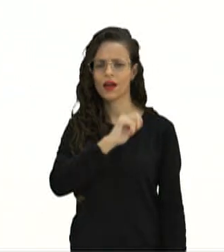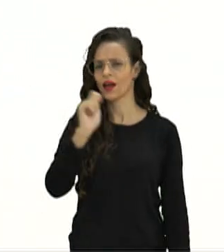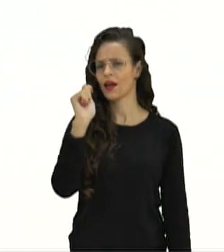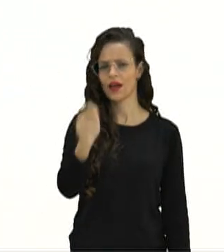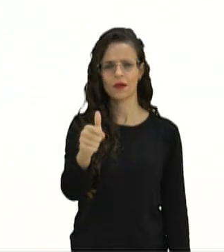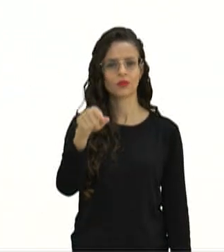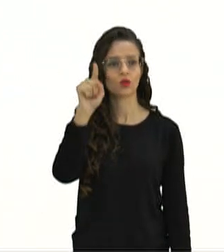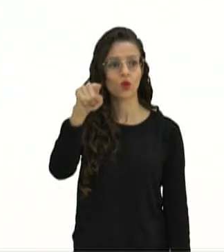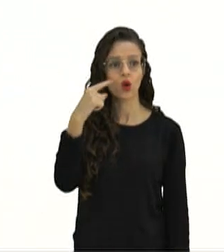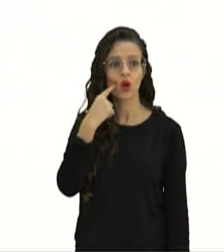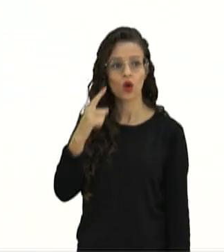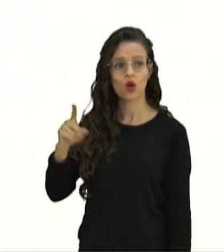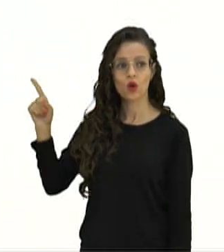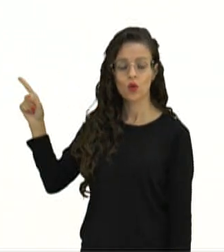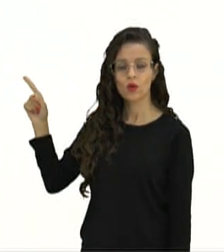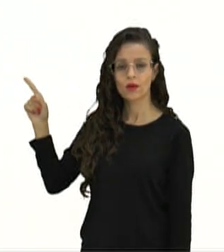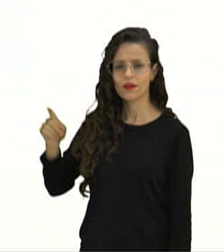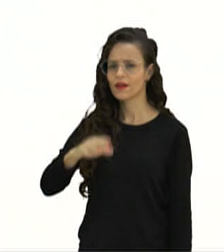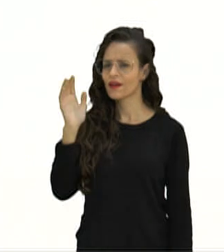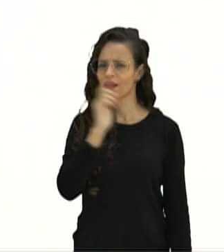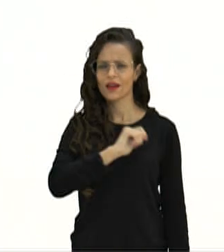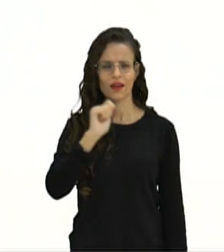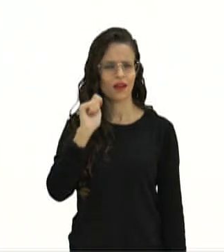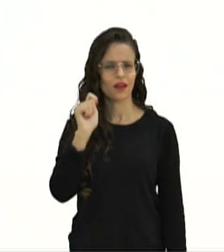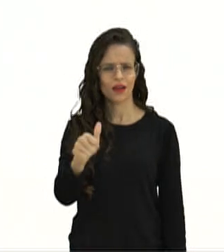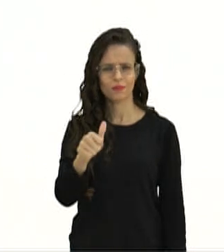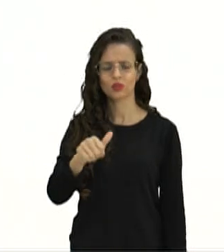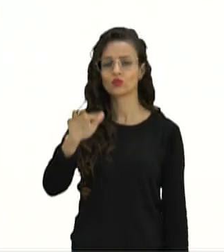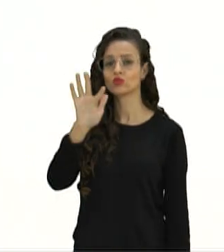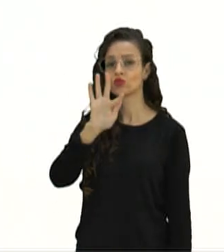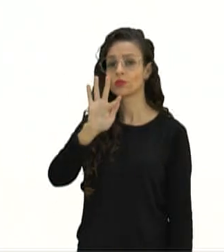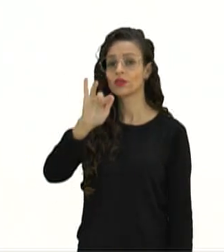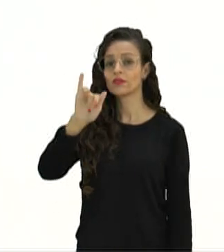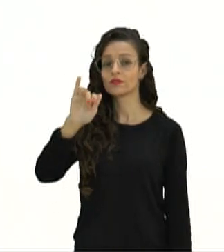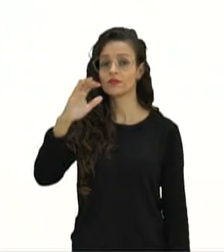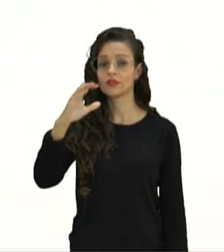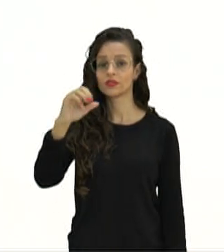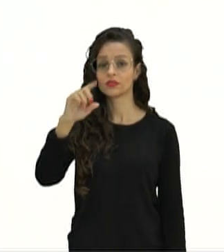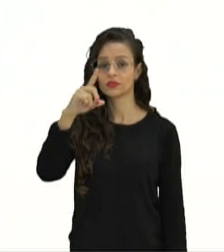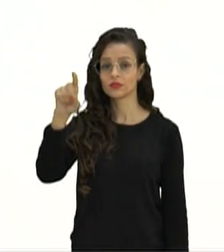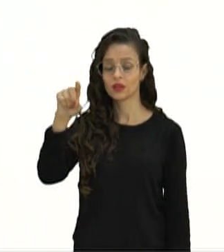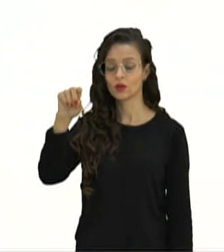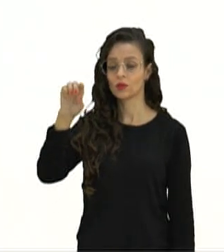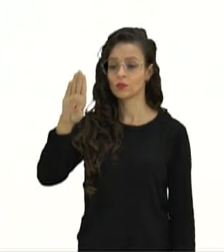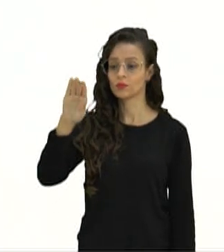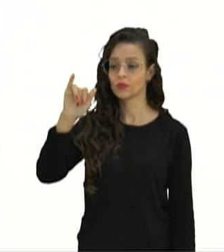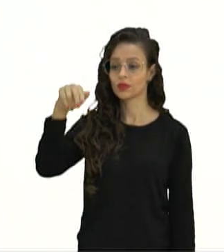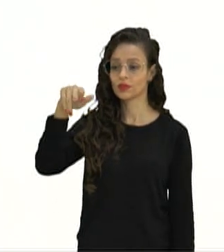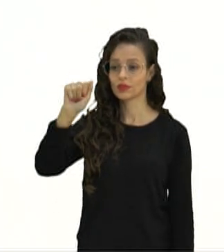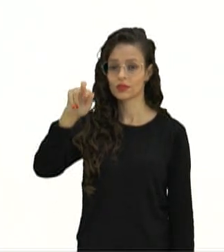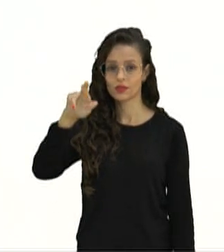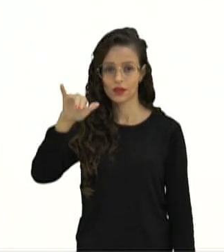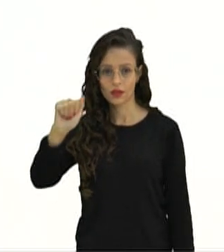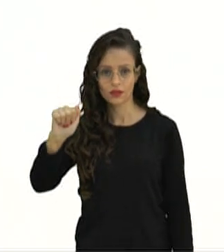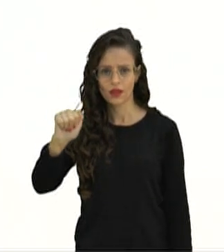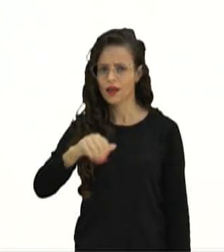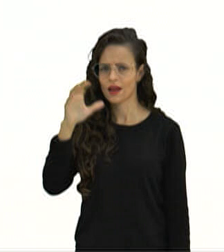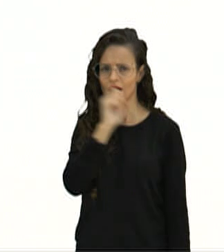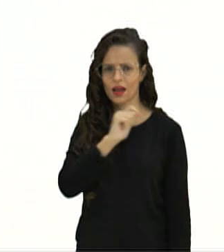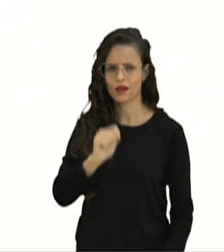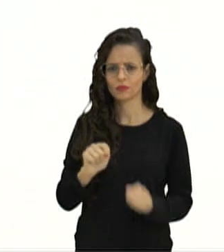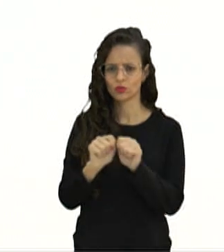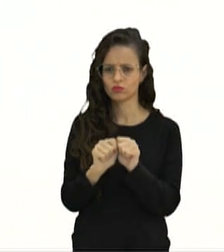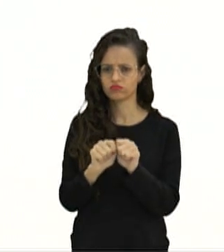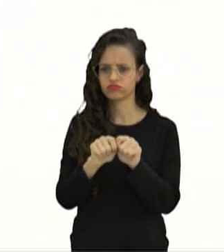É chamado de, olha lá, ó, fissão binária. Vocês vão ouvir falar também chamado de cisparidade, bipartição.